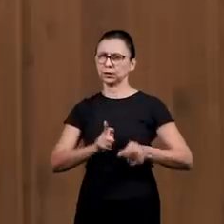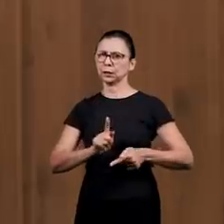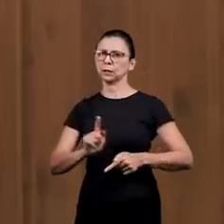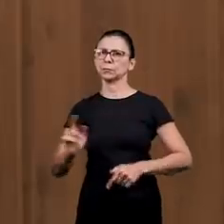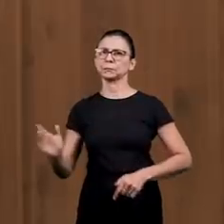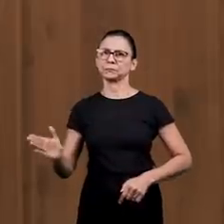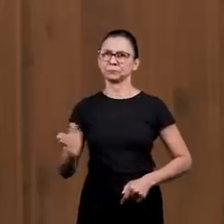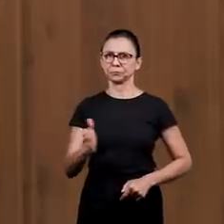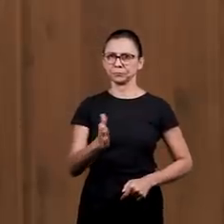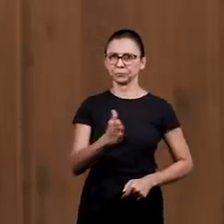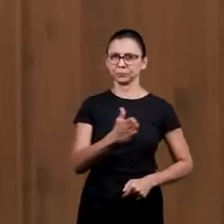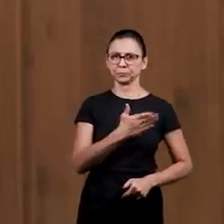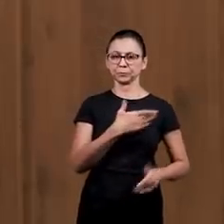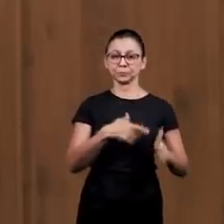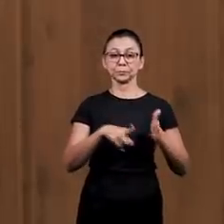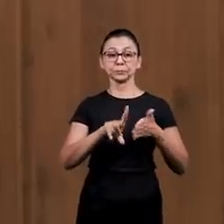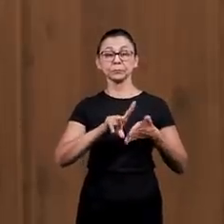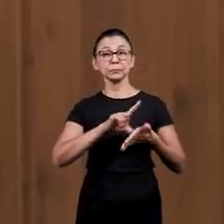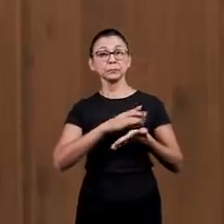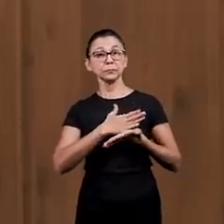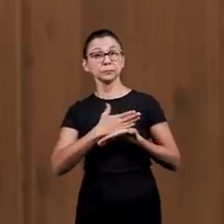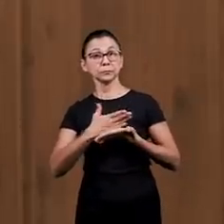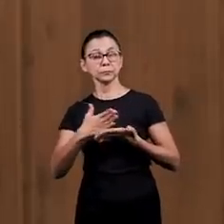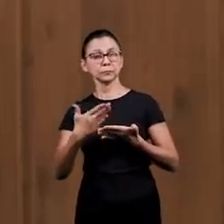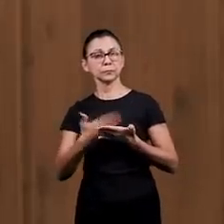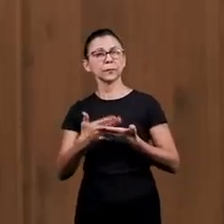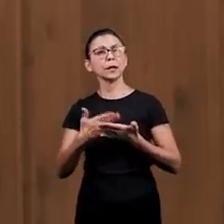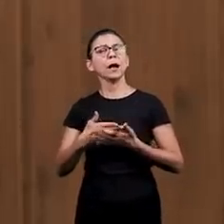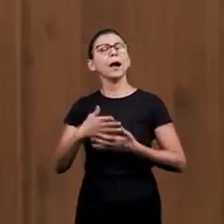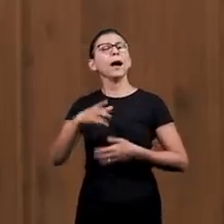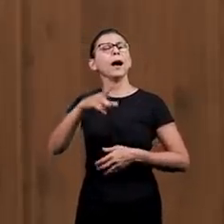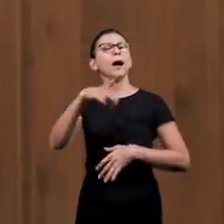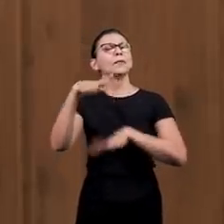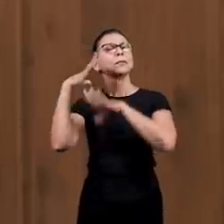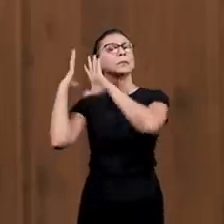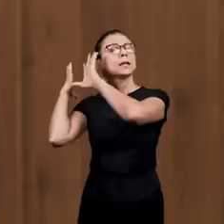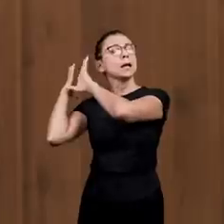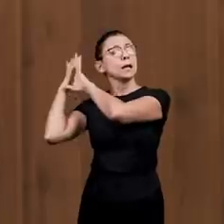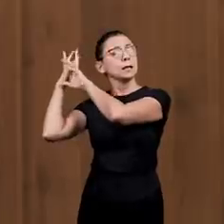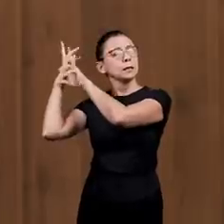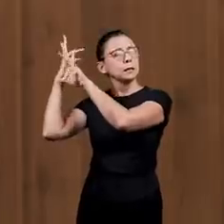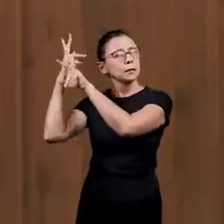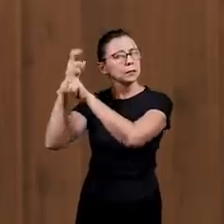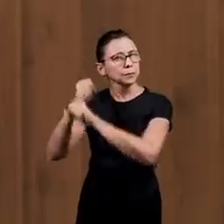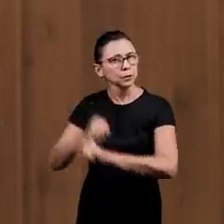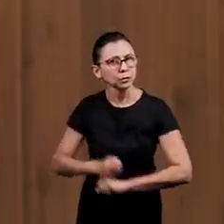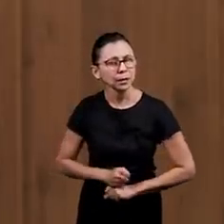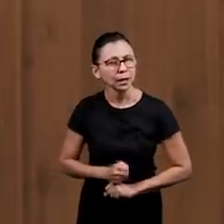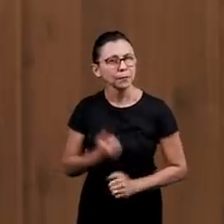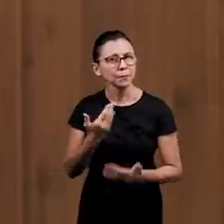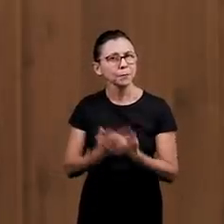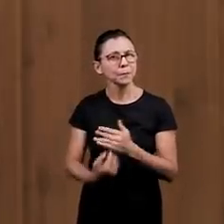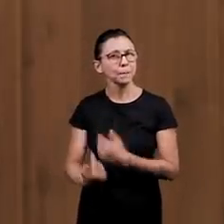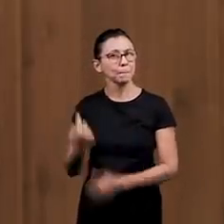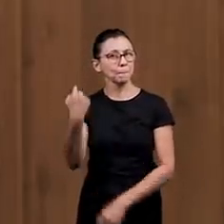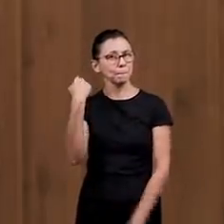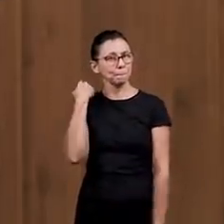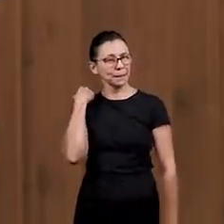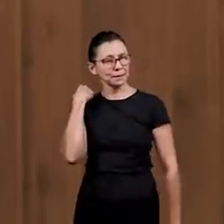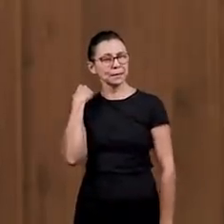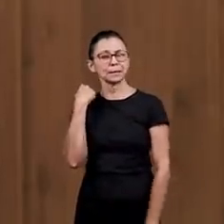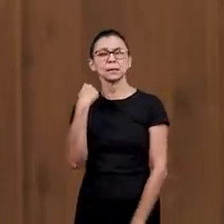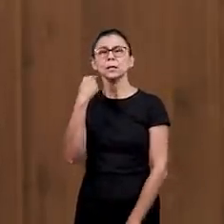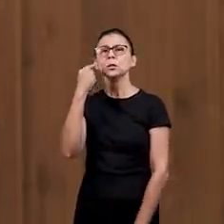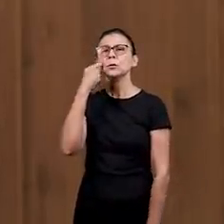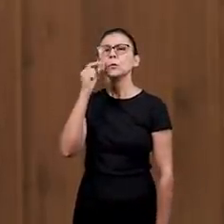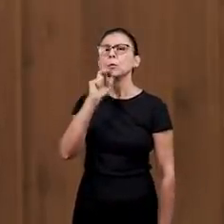nossa aula, nós vamos fazer uma breve lembrança daquilo que aprendemos na aula passada. Nós vimos que